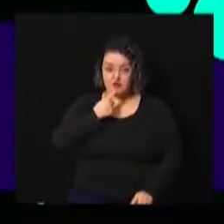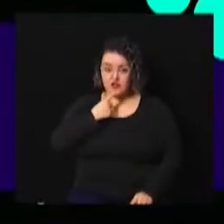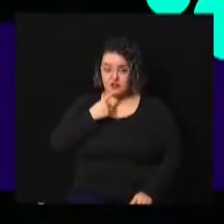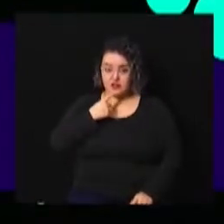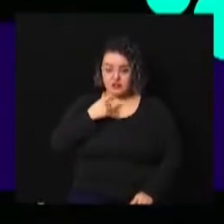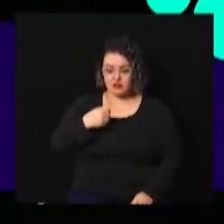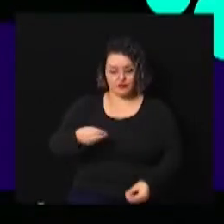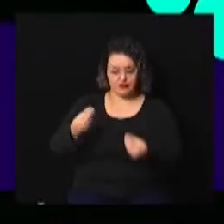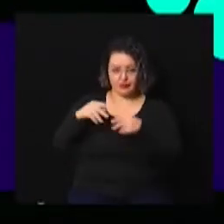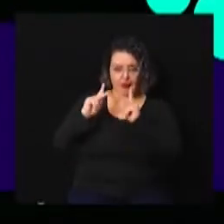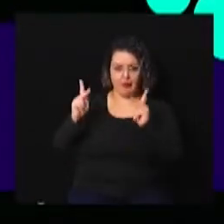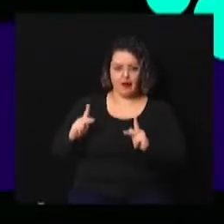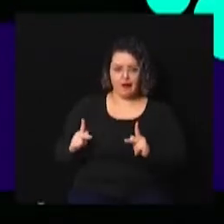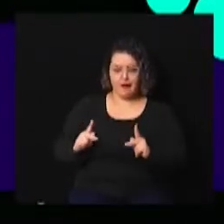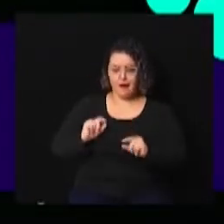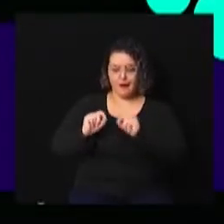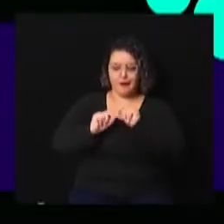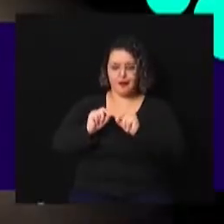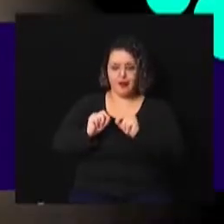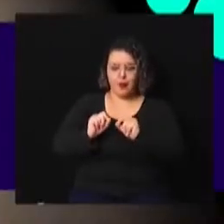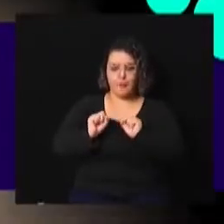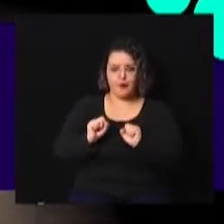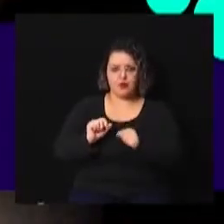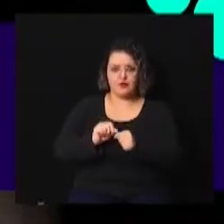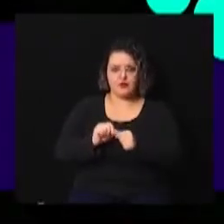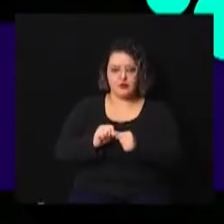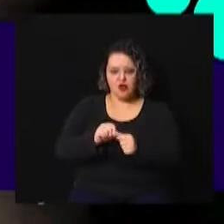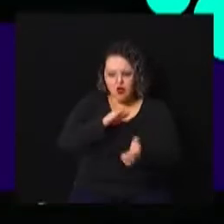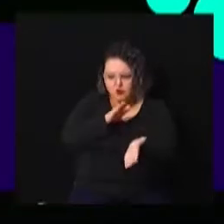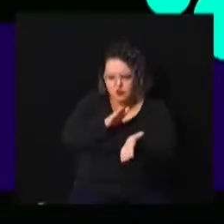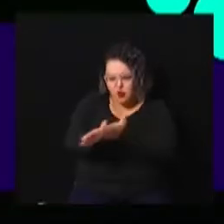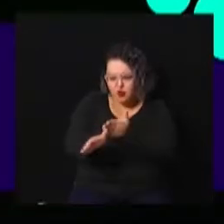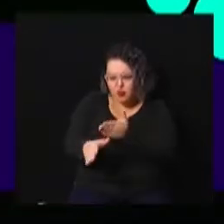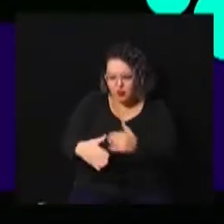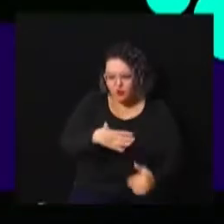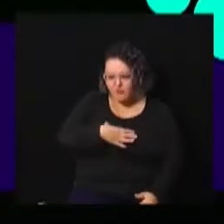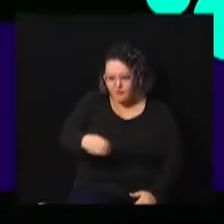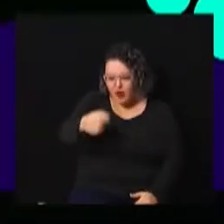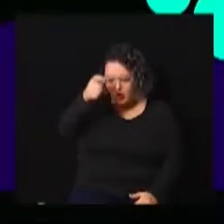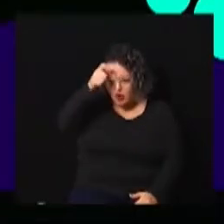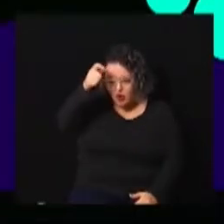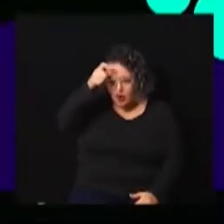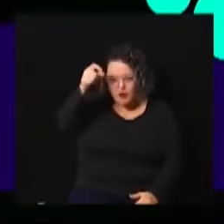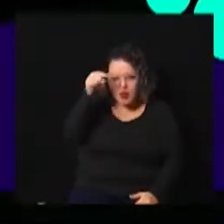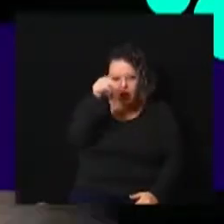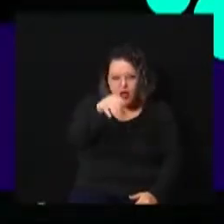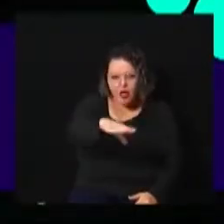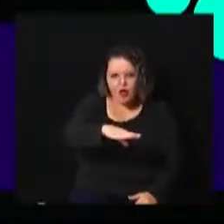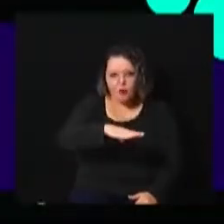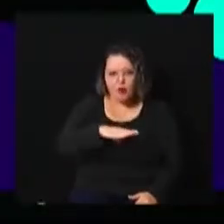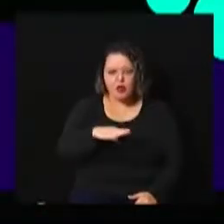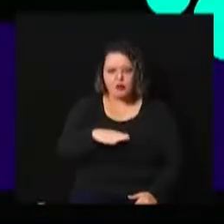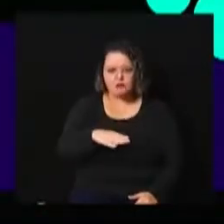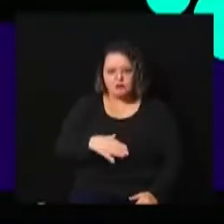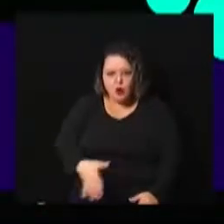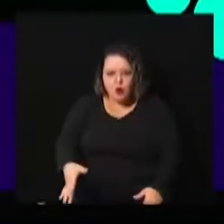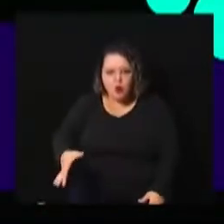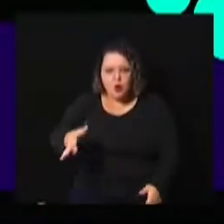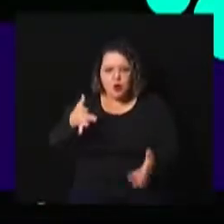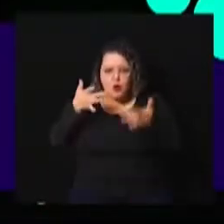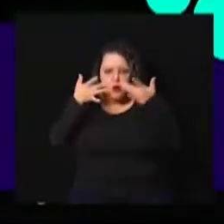O que eu posso fazer é expulsar o filho do capeta aí de Campinas. Estarei aí no Teatro